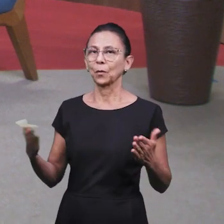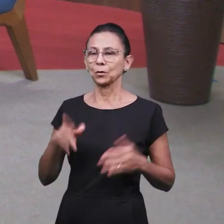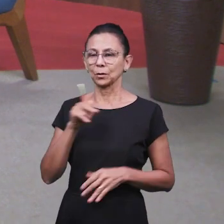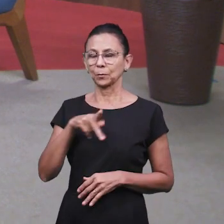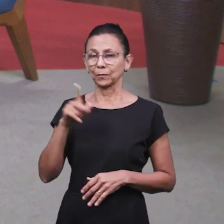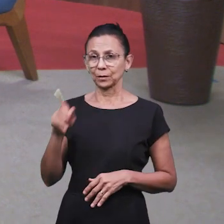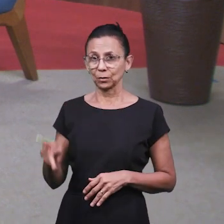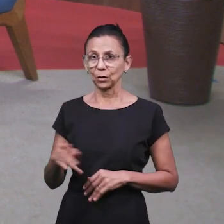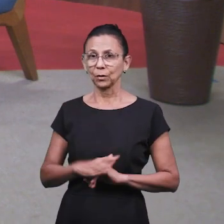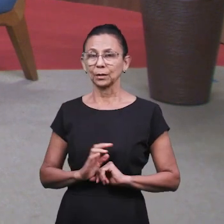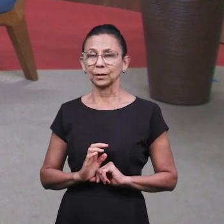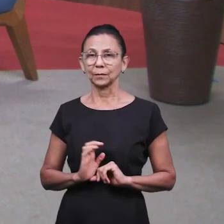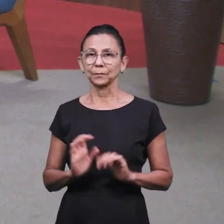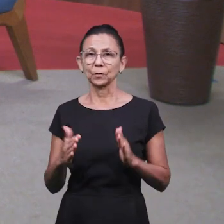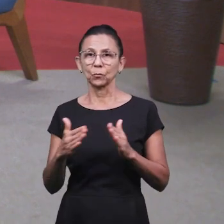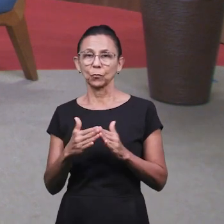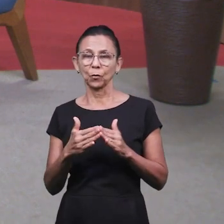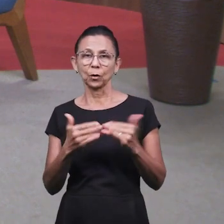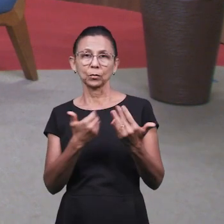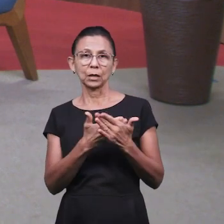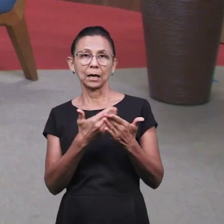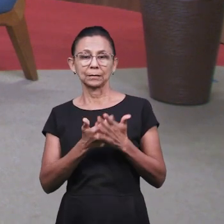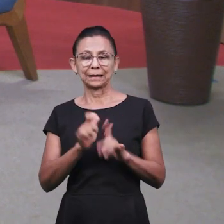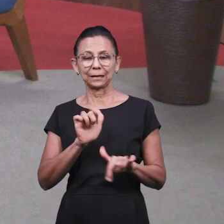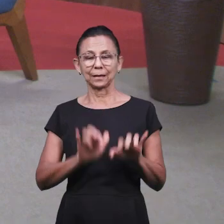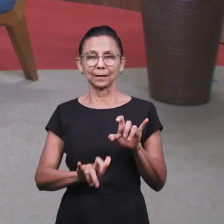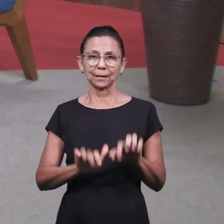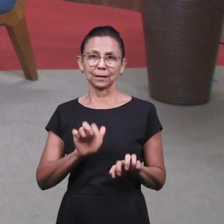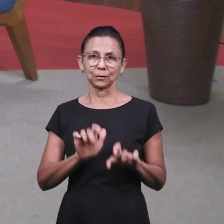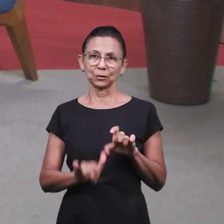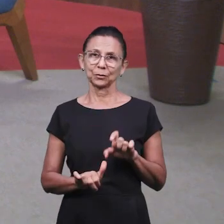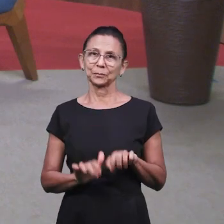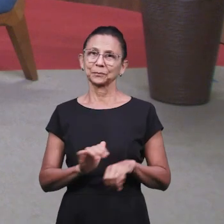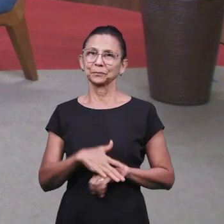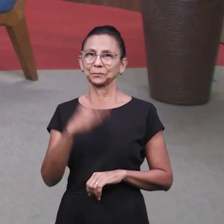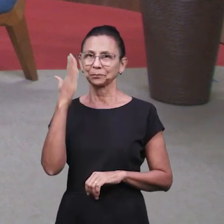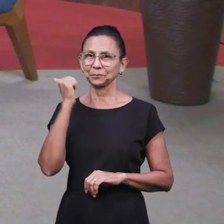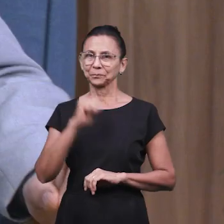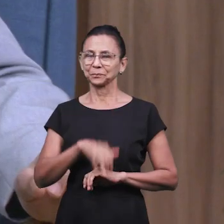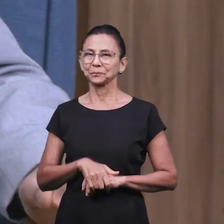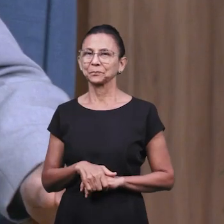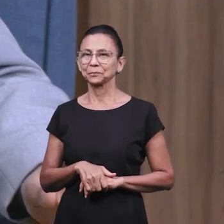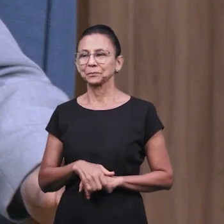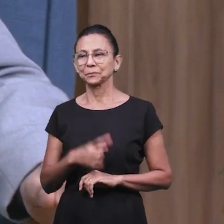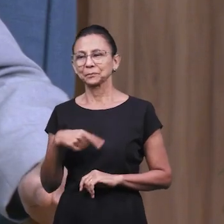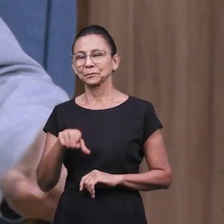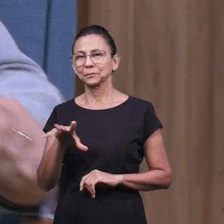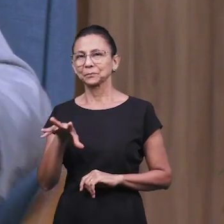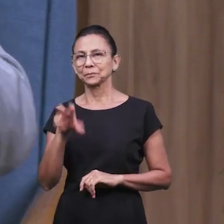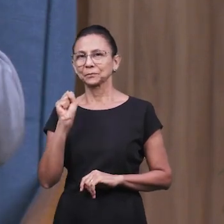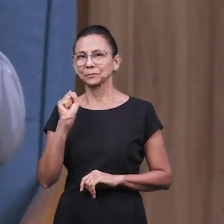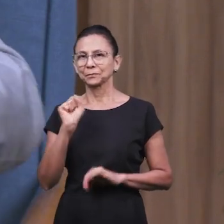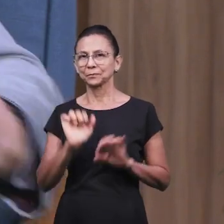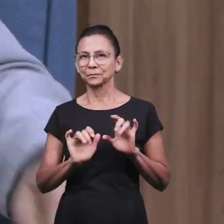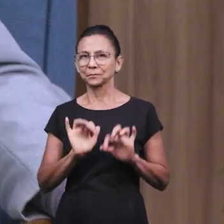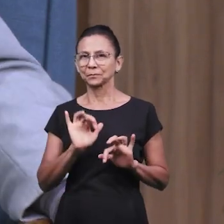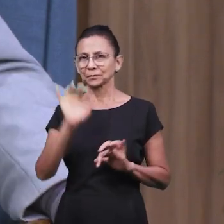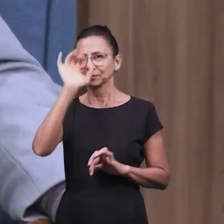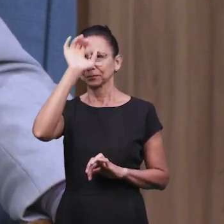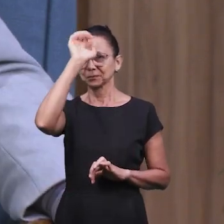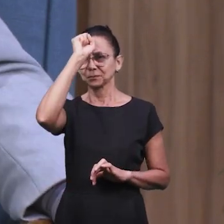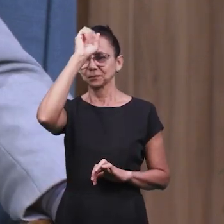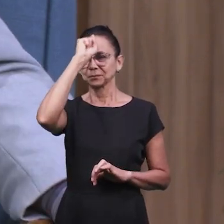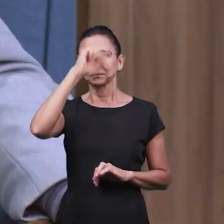entoado. Hoje, ela vai direcionar a sua aula para os irmãos que estão aprendendo o teclado. Então, você já sabe, pegue o seu instrumento